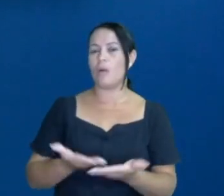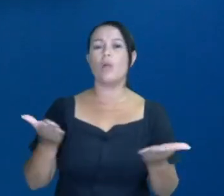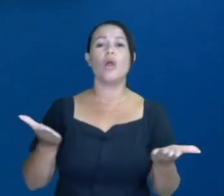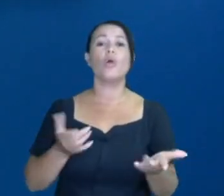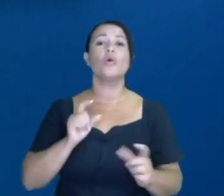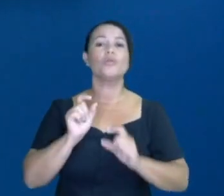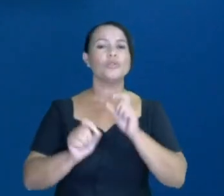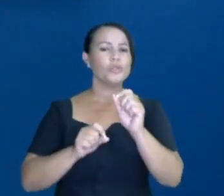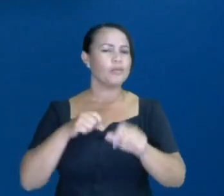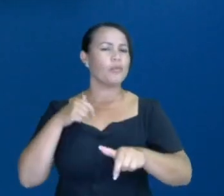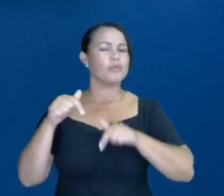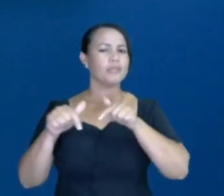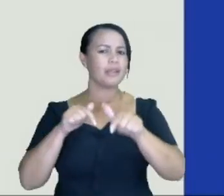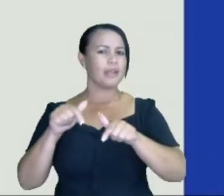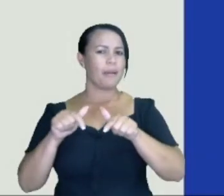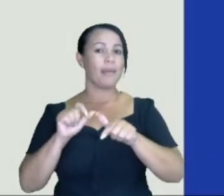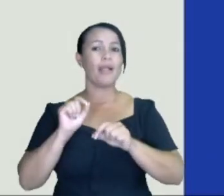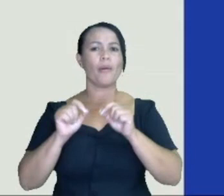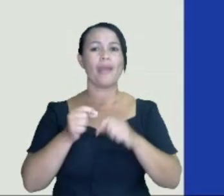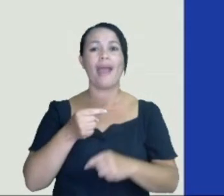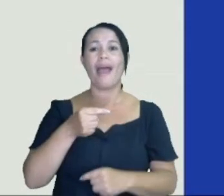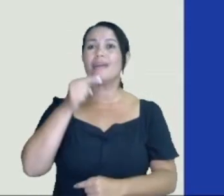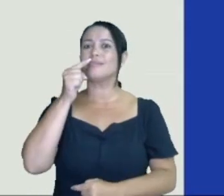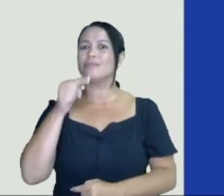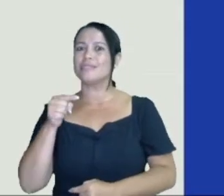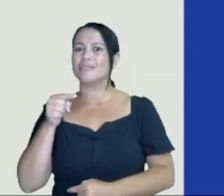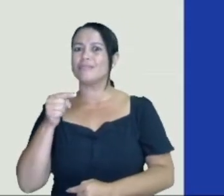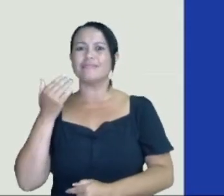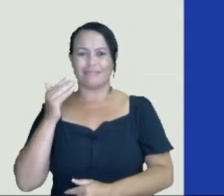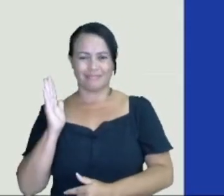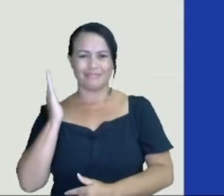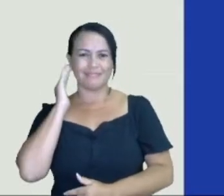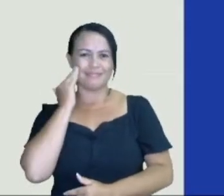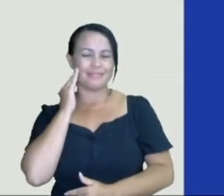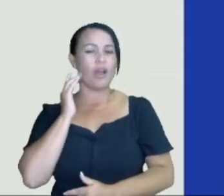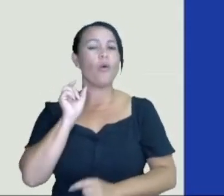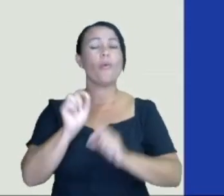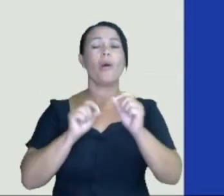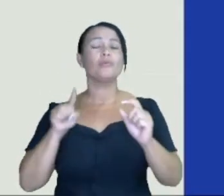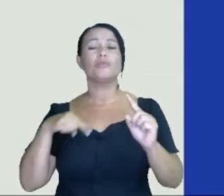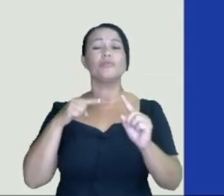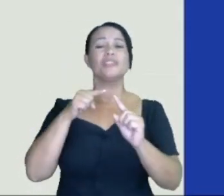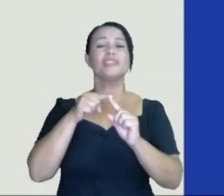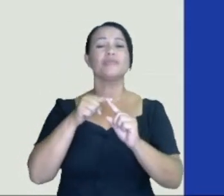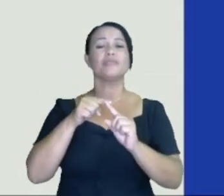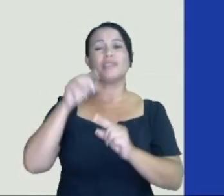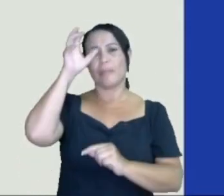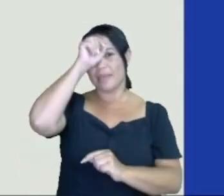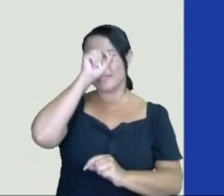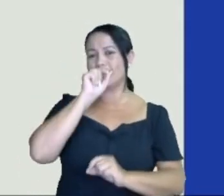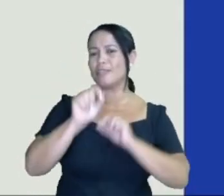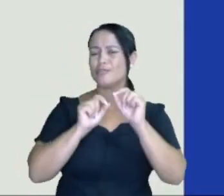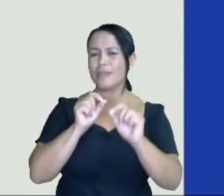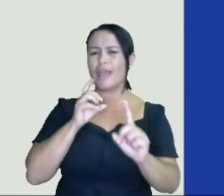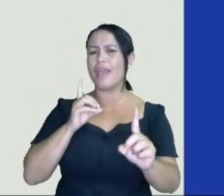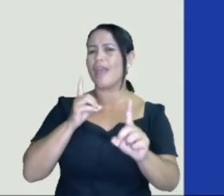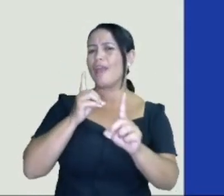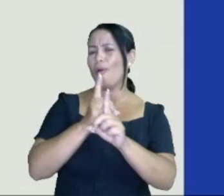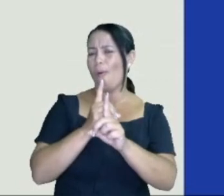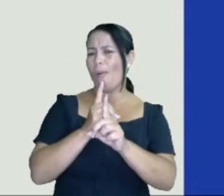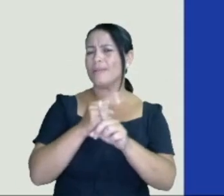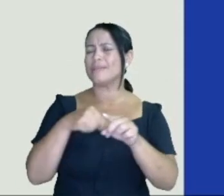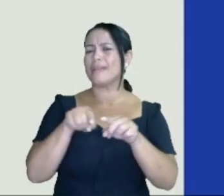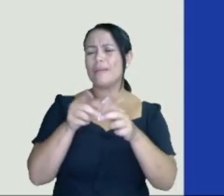hoje vamos trabalhar a acentuação gráfica. Os nossos objetivos de aprendizagem será identificar